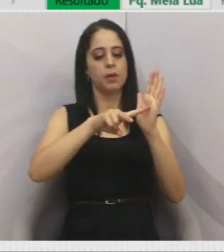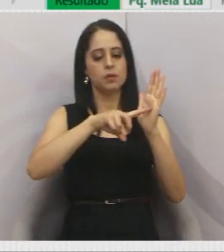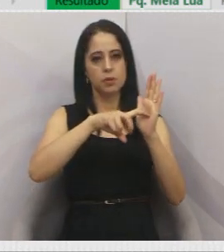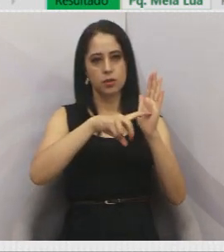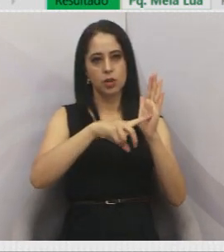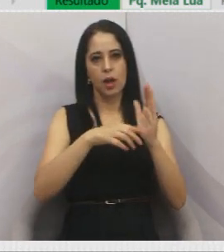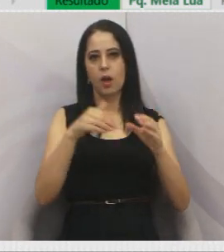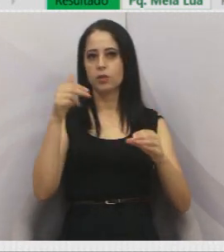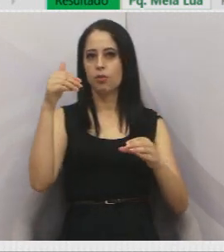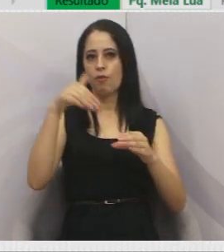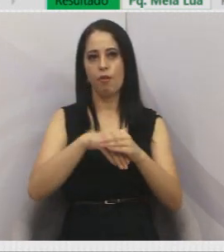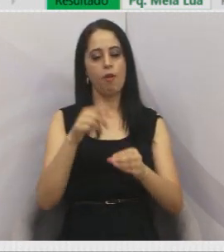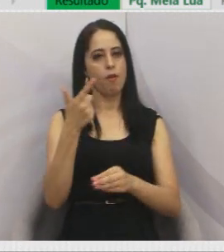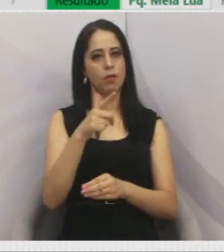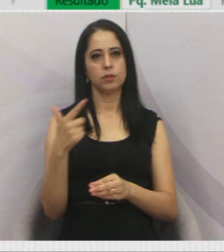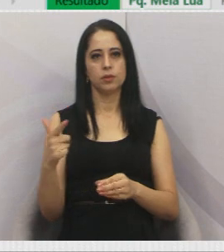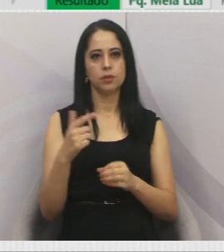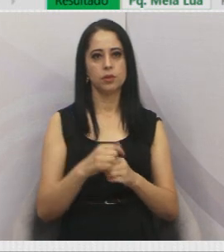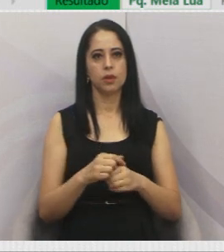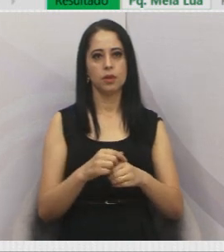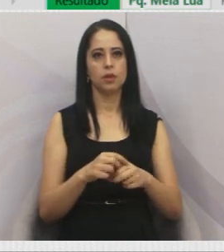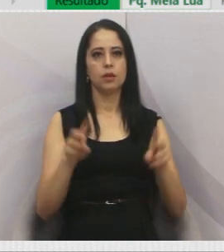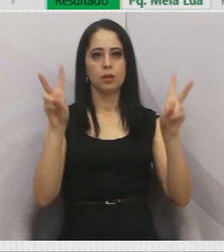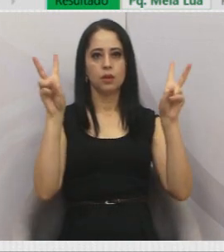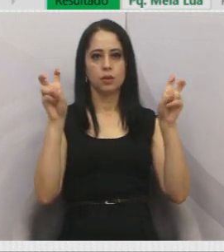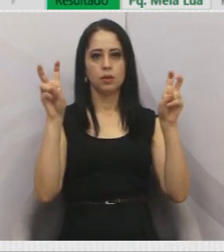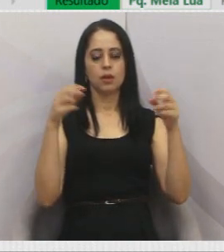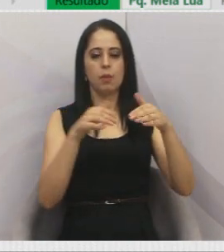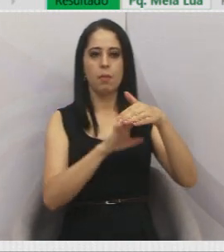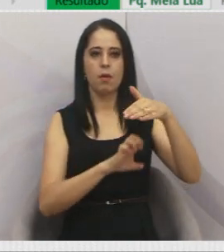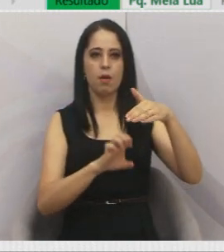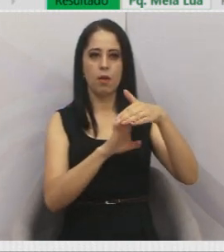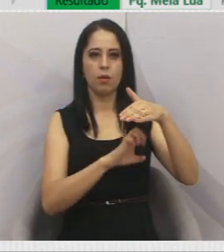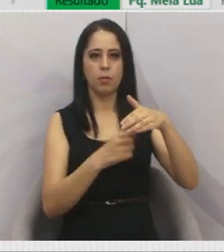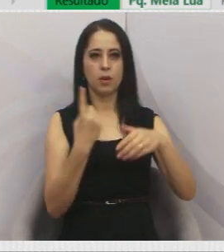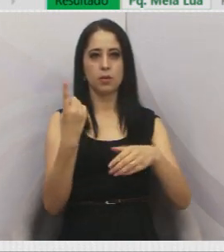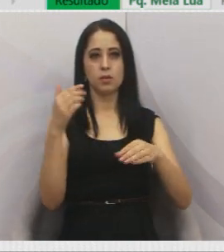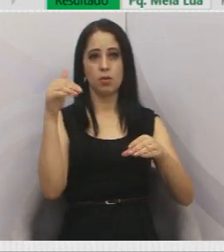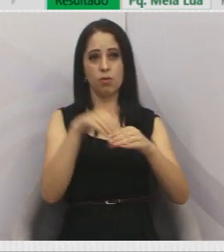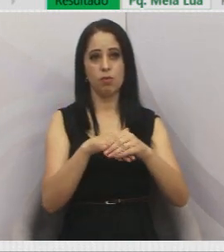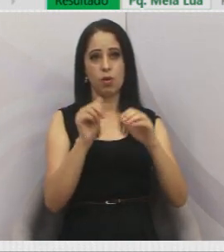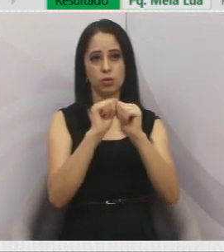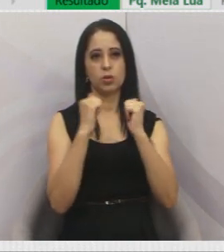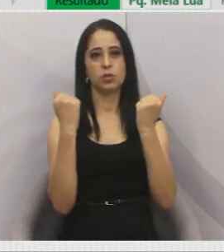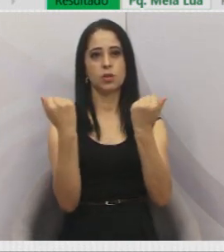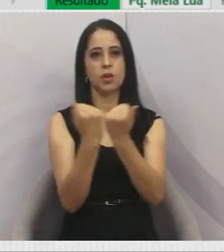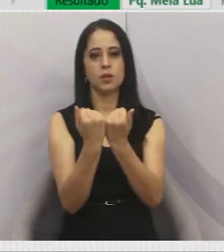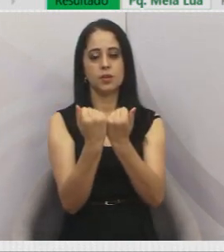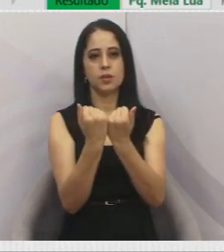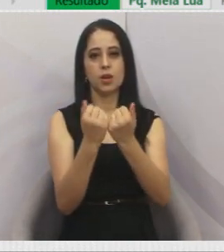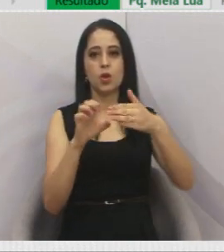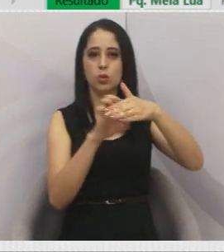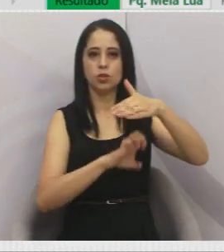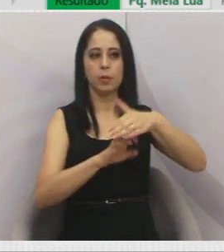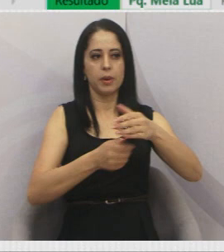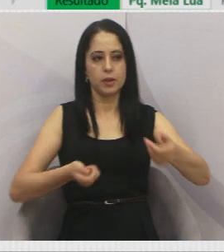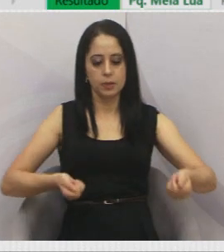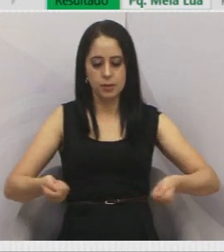branco. Segmento empresas e ou entidades profissionais, um voto Associação das Empresas de Mineração de